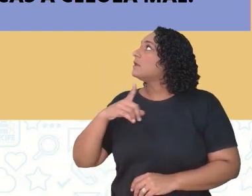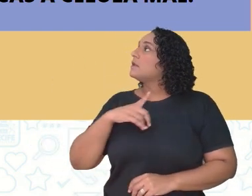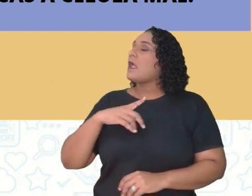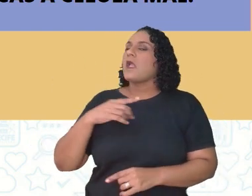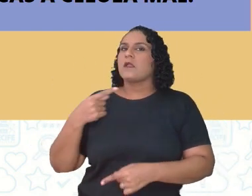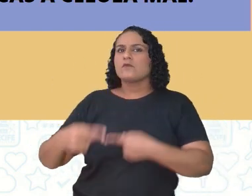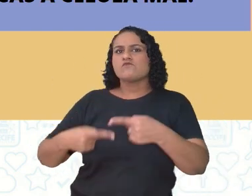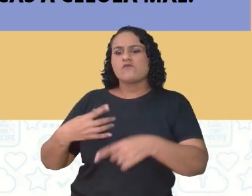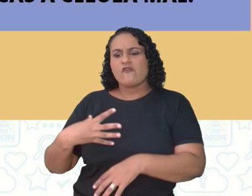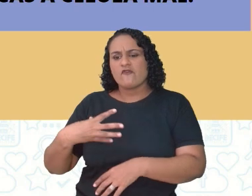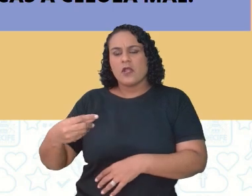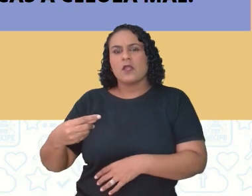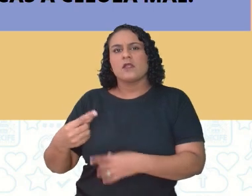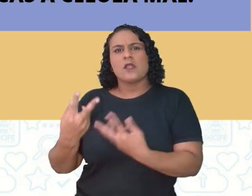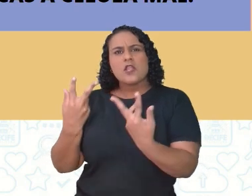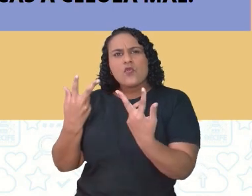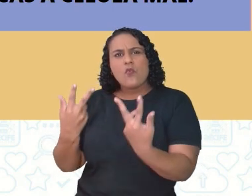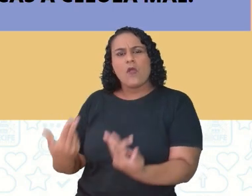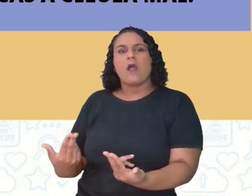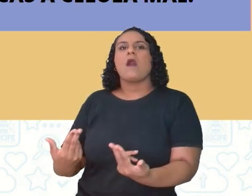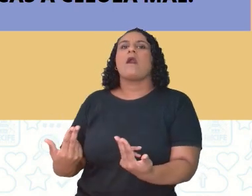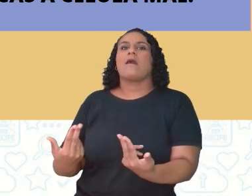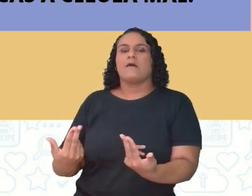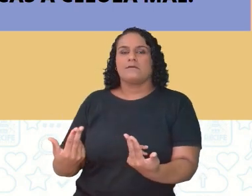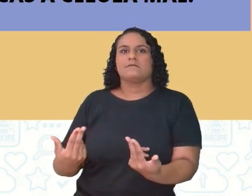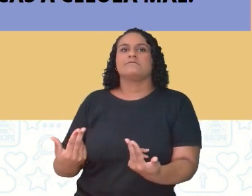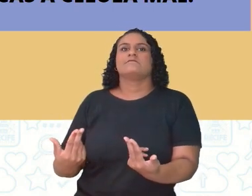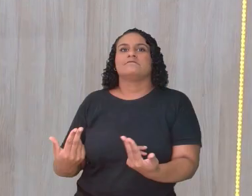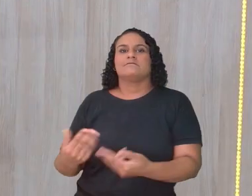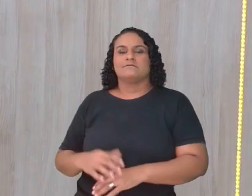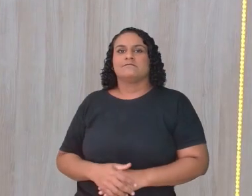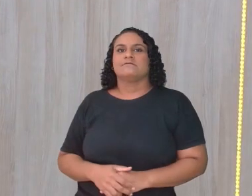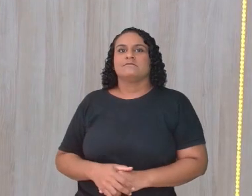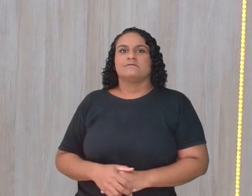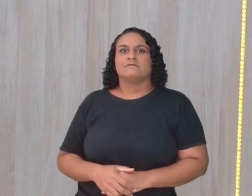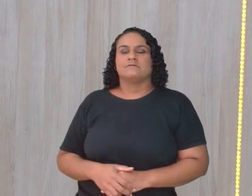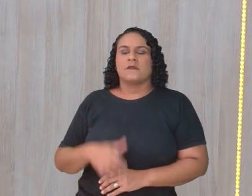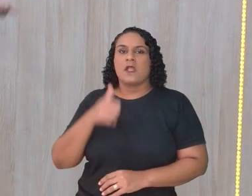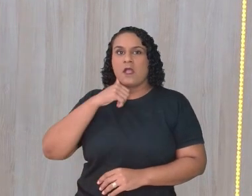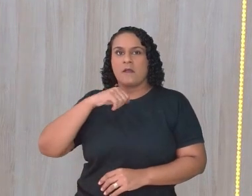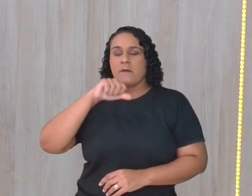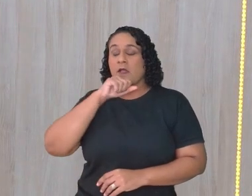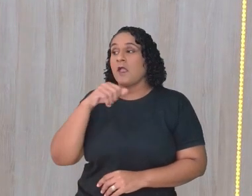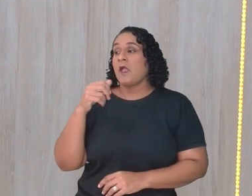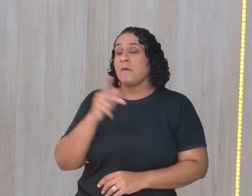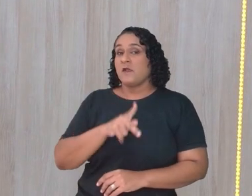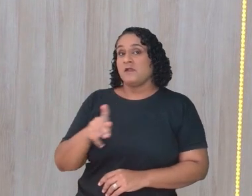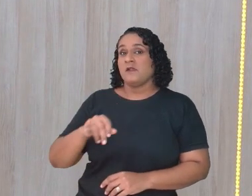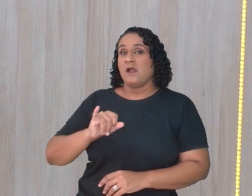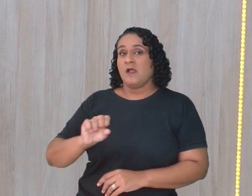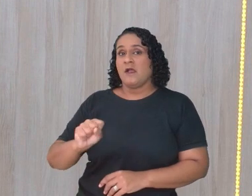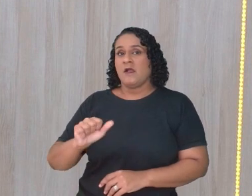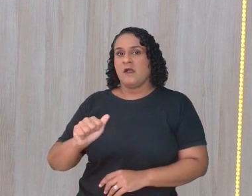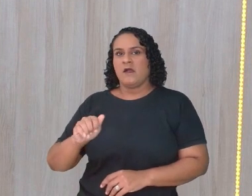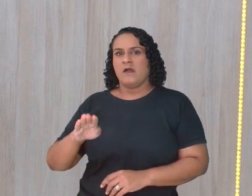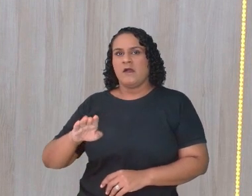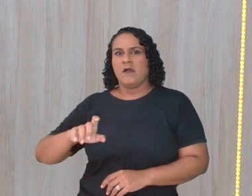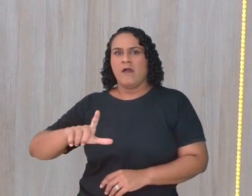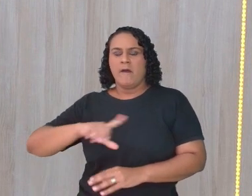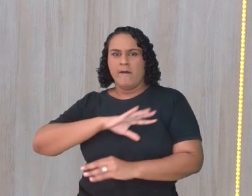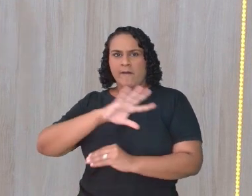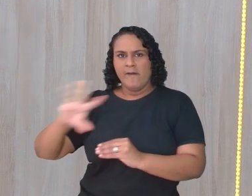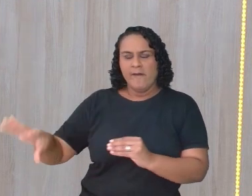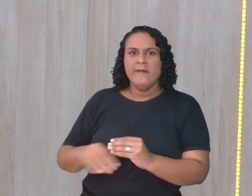geneticamente idênticas à célula-mãe. E aí eu trago a professora Isabel já para falar um pouquinho sobre a fissão